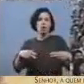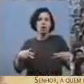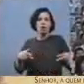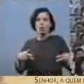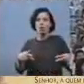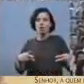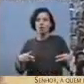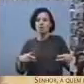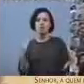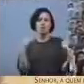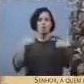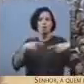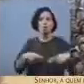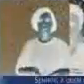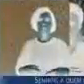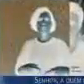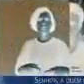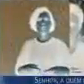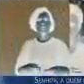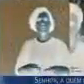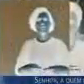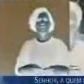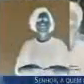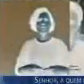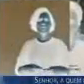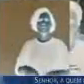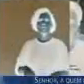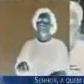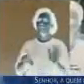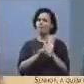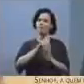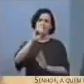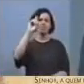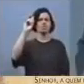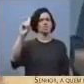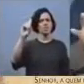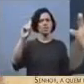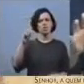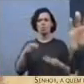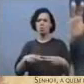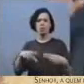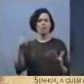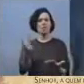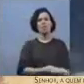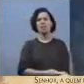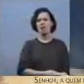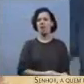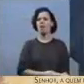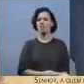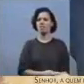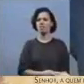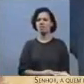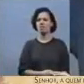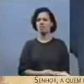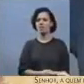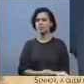nome já diz bem claro para onde está indo, a vossa meta é onde está lá, Sai de Baixo. Ele sai de baixo, sai de baixo,